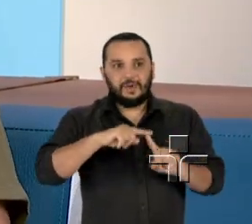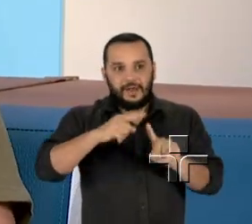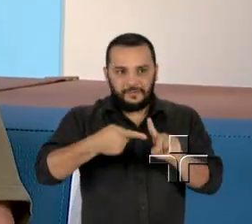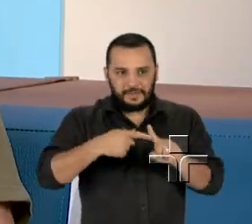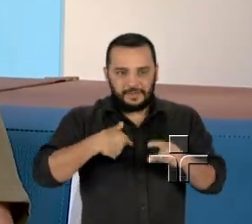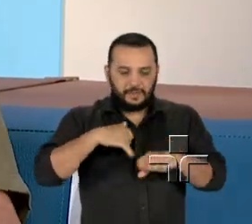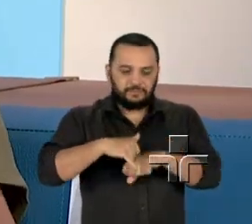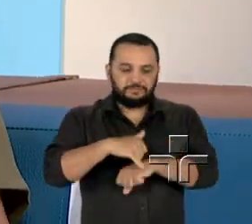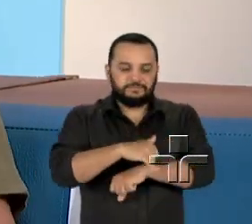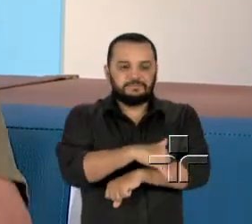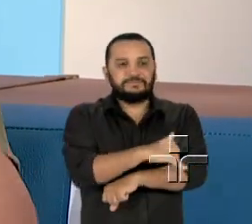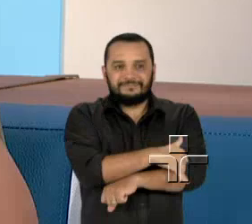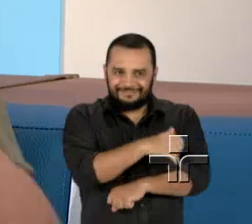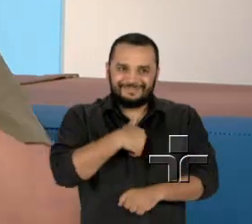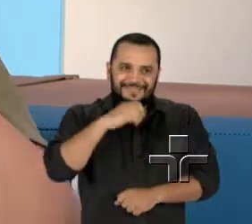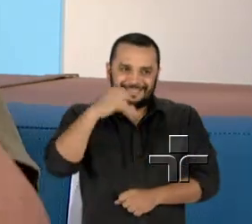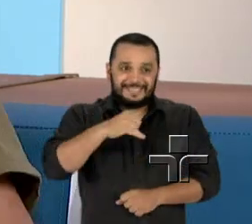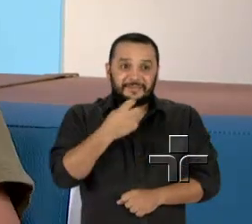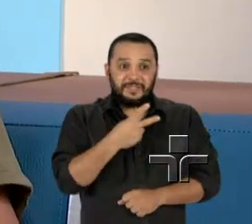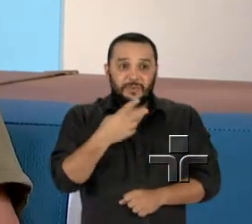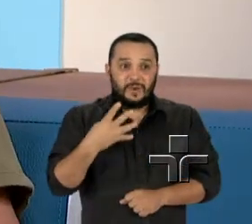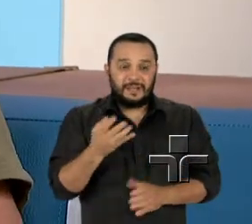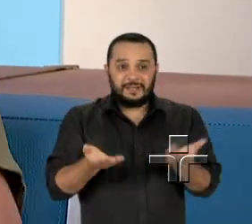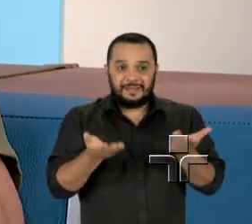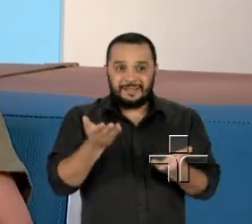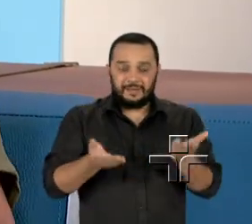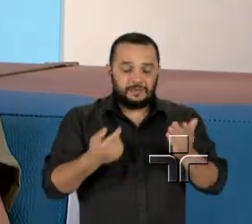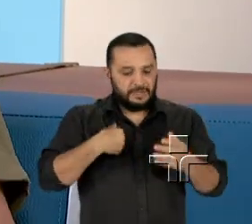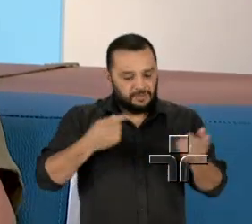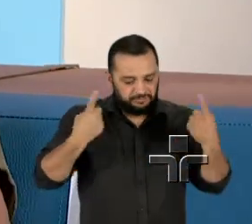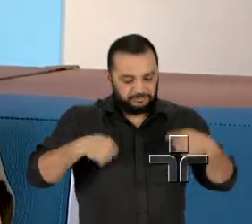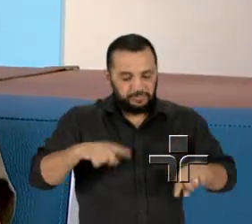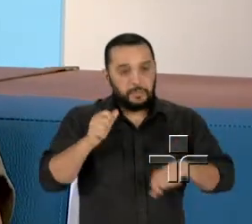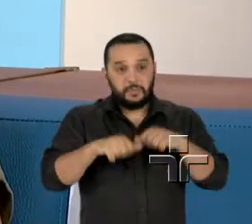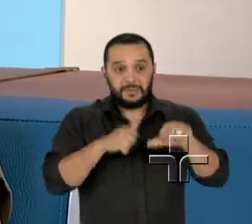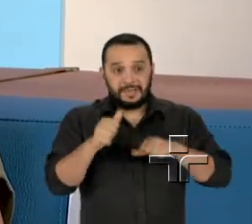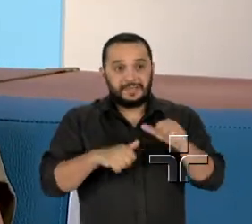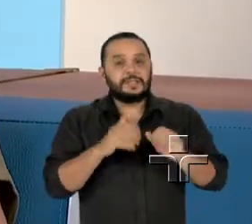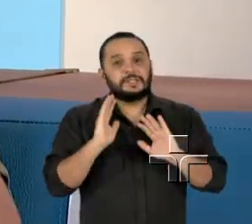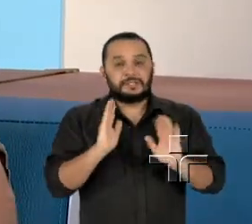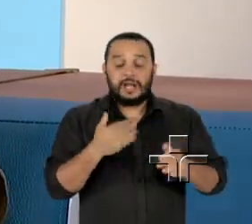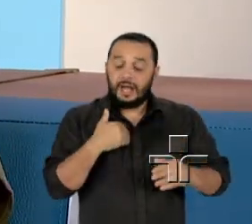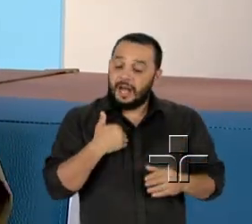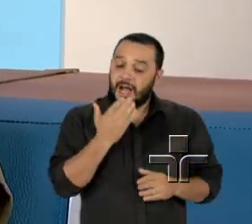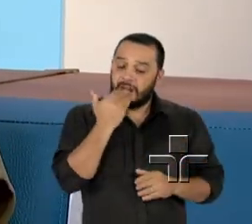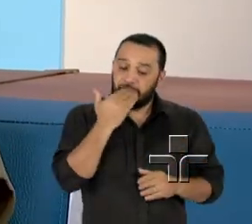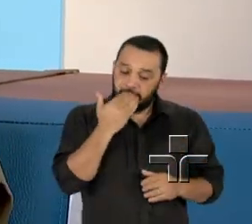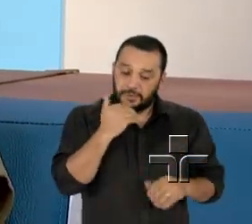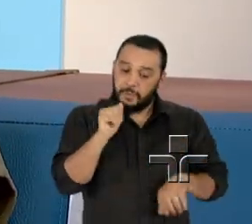Mais de 24 quilos, então eu modifiquei muito. Eu acho que quando a gente muda a nossa alimentação, a gente